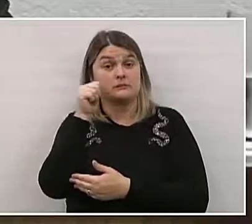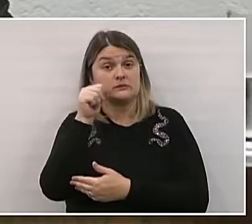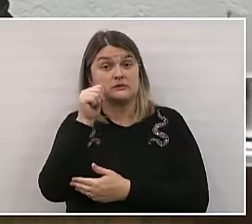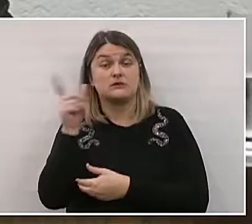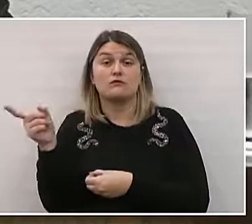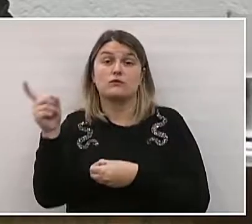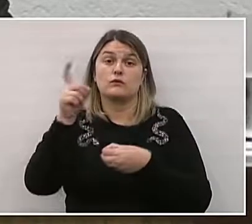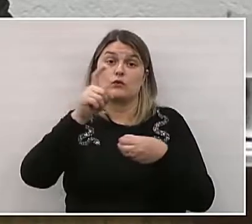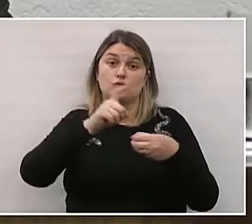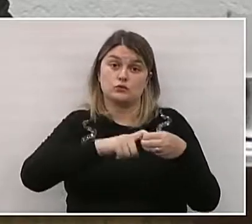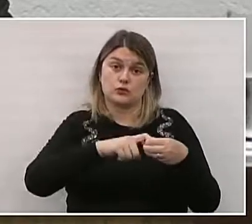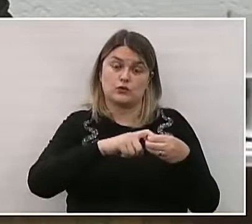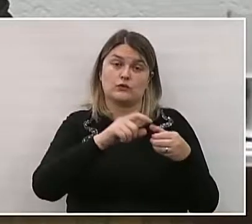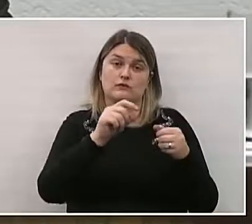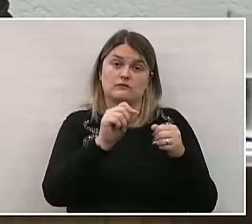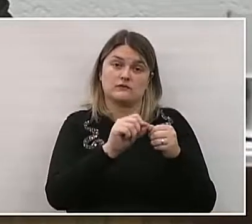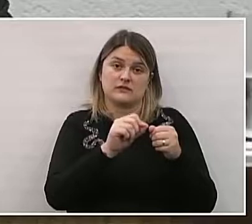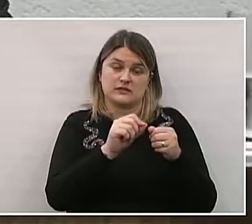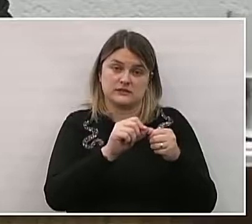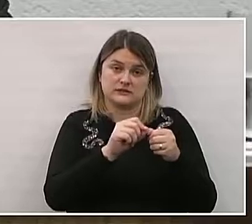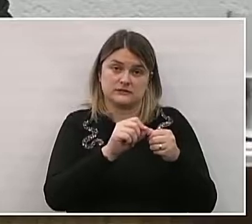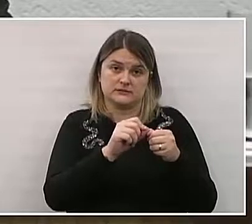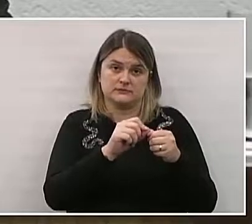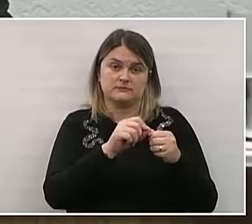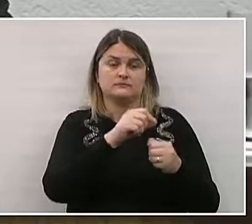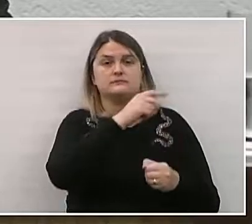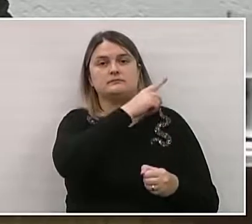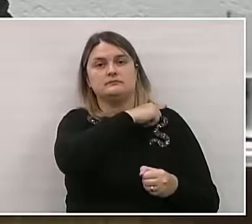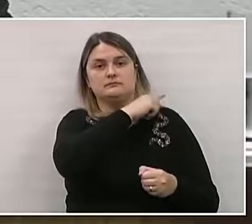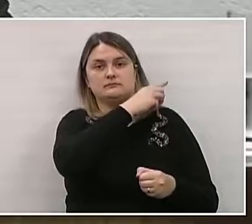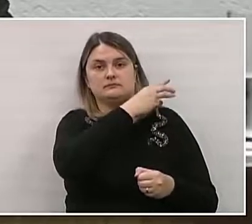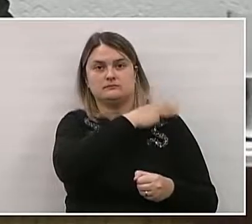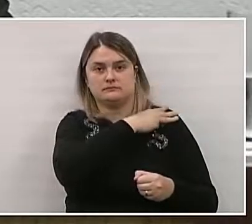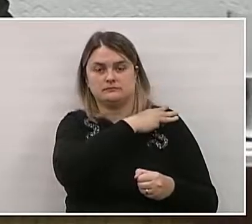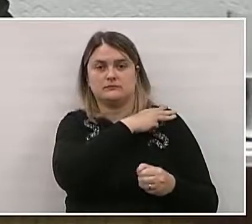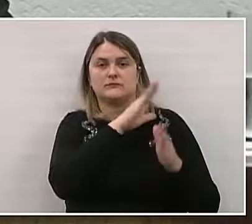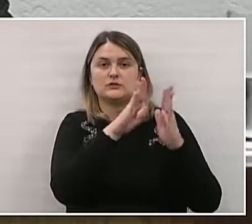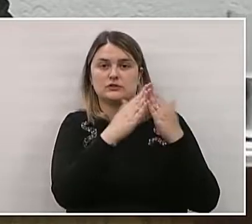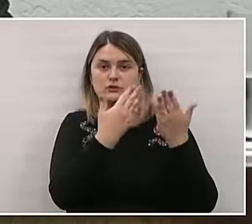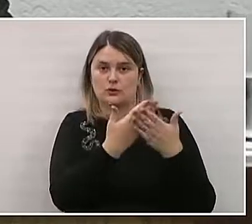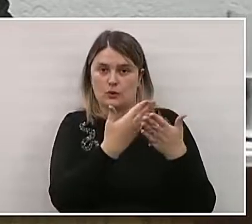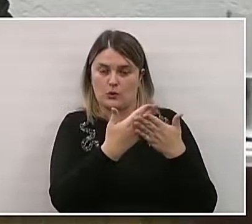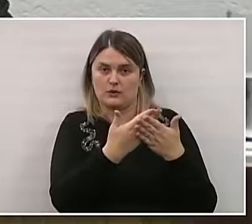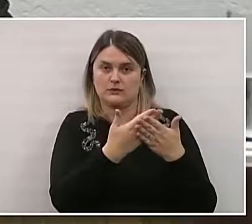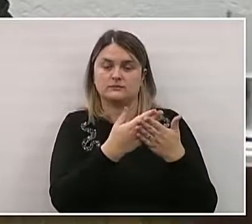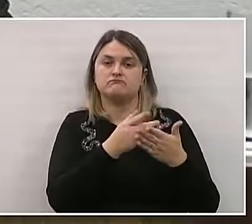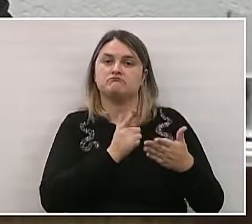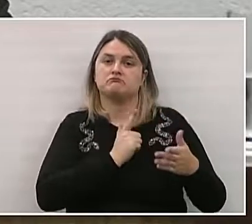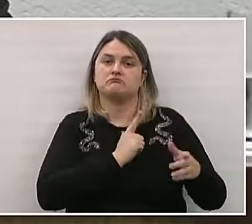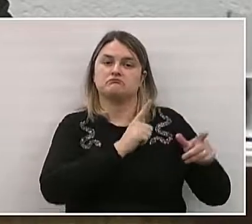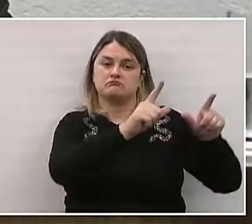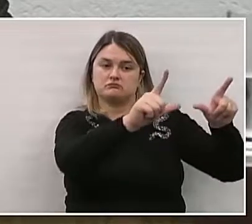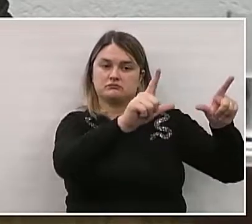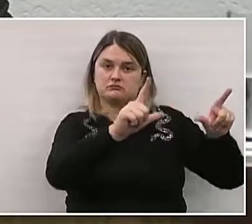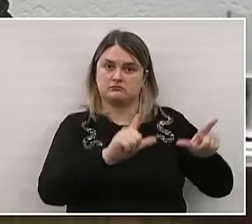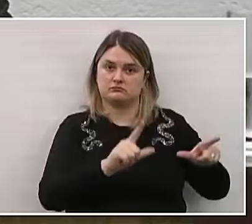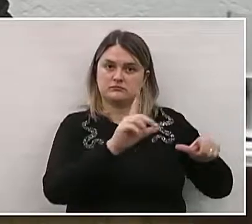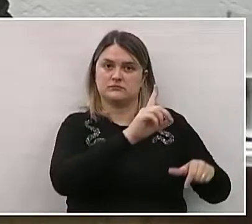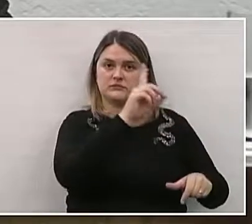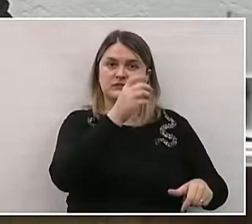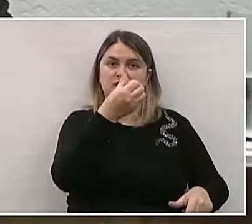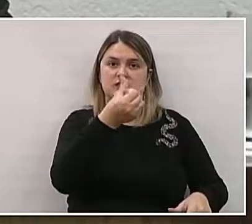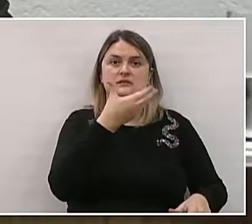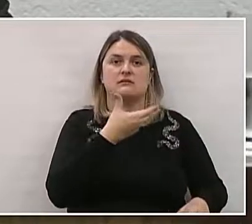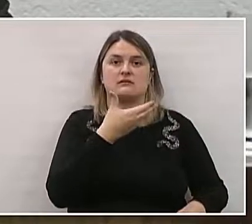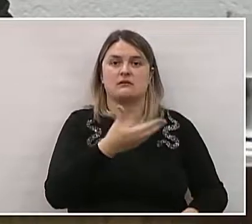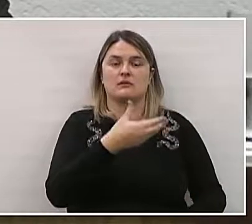estudar e cursou a Escola Normal Secundária em União da Vitória, de onde recebeu um diploma no dia 6